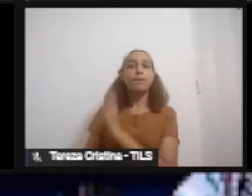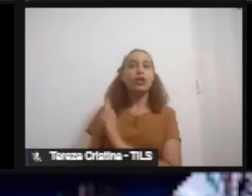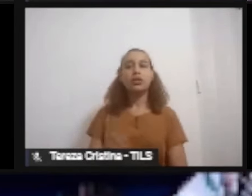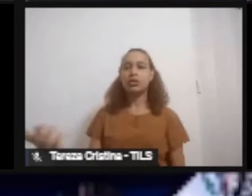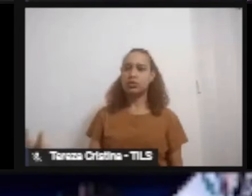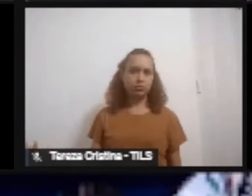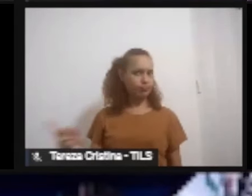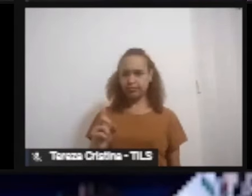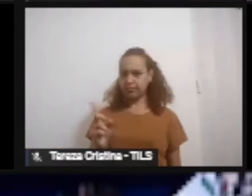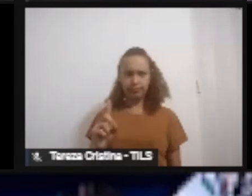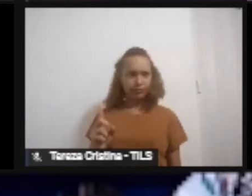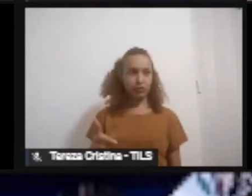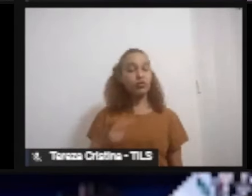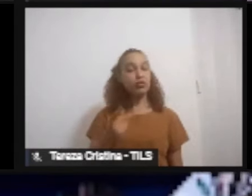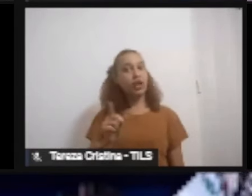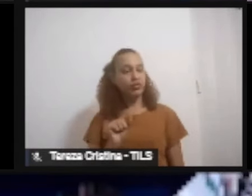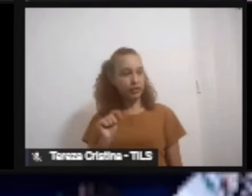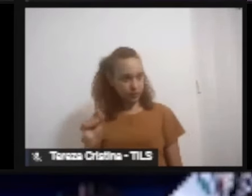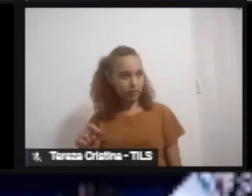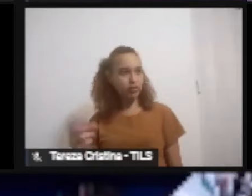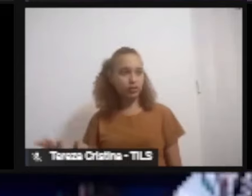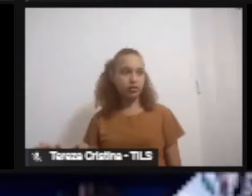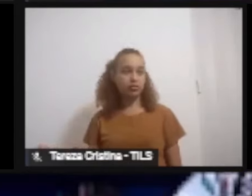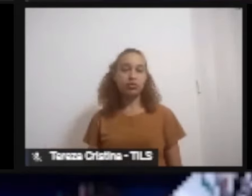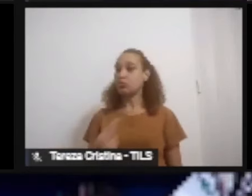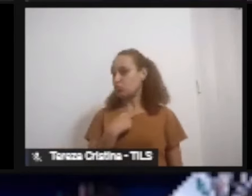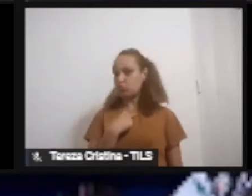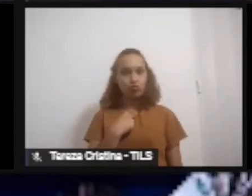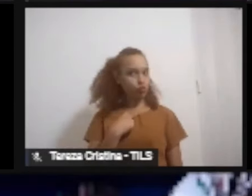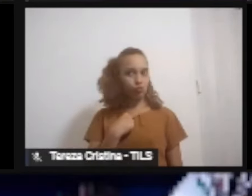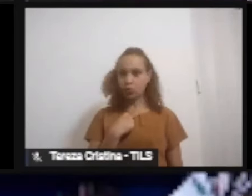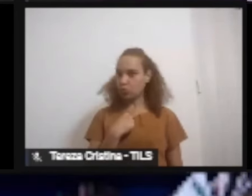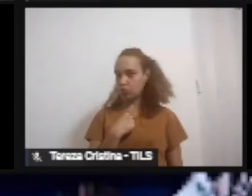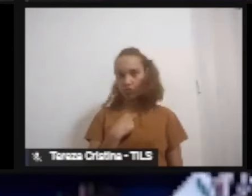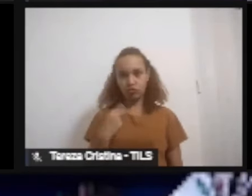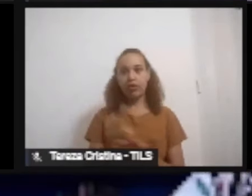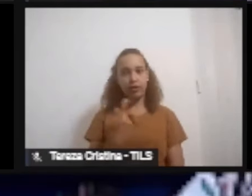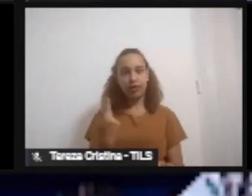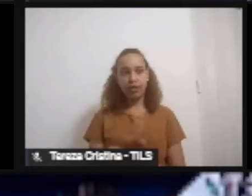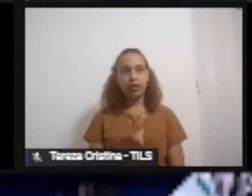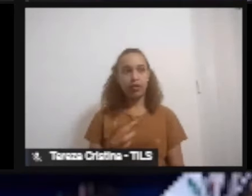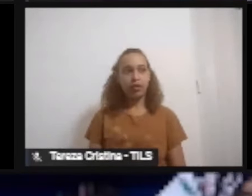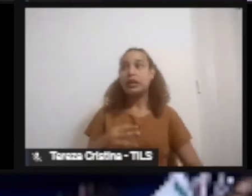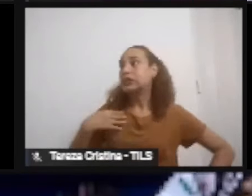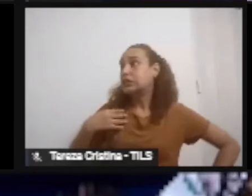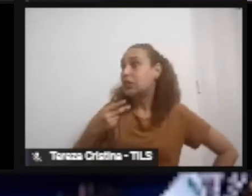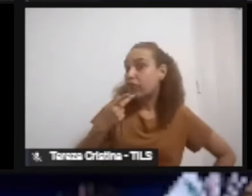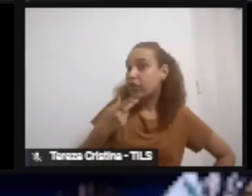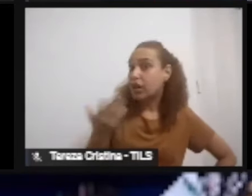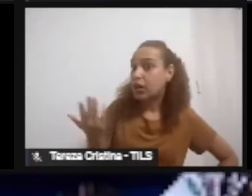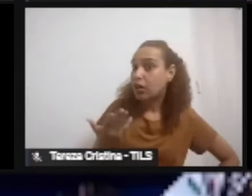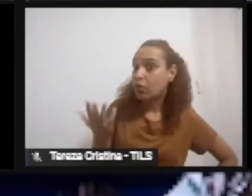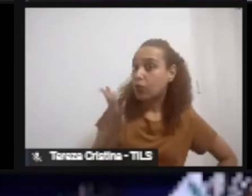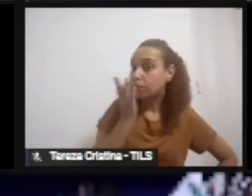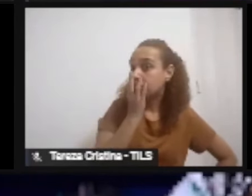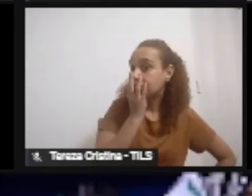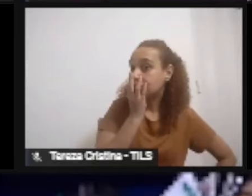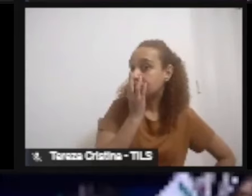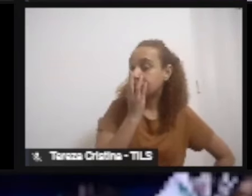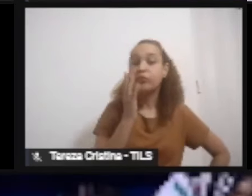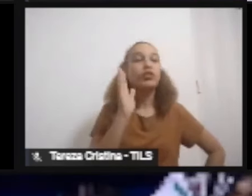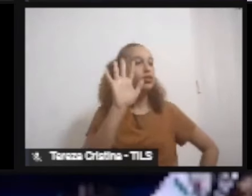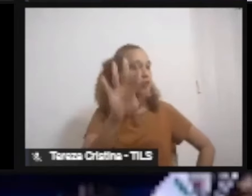você falava isso como adulto, gente, tira isso do teu repertório. Carol, falei essa semana. Tá, então, ó, tá, é